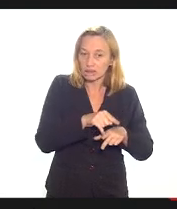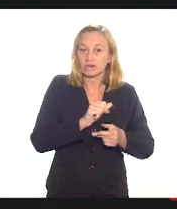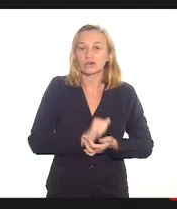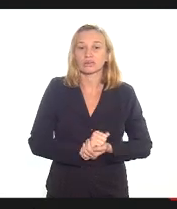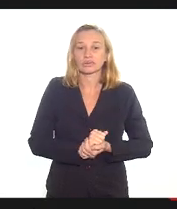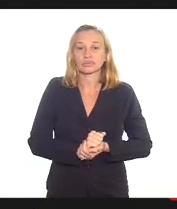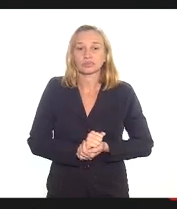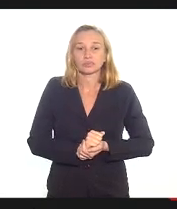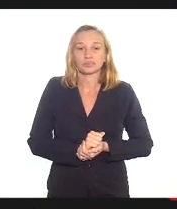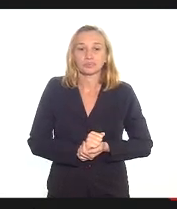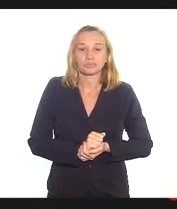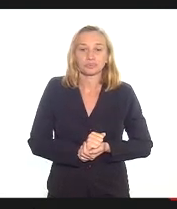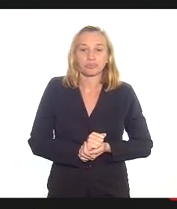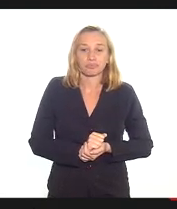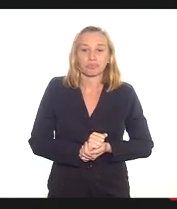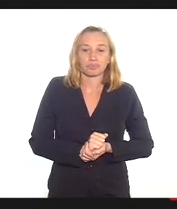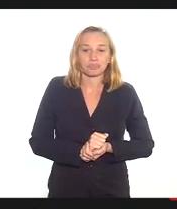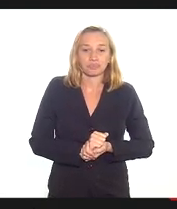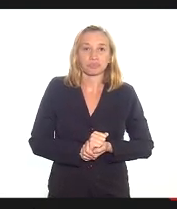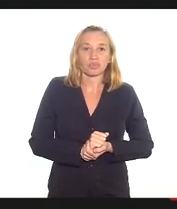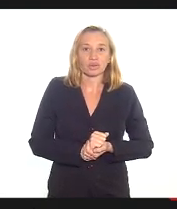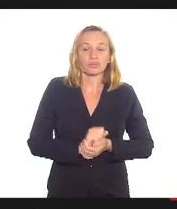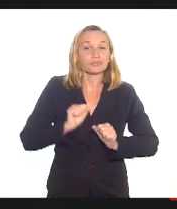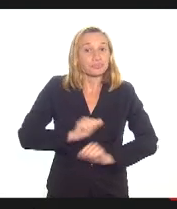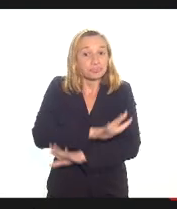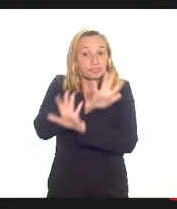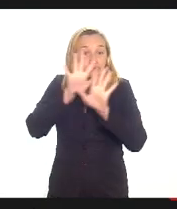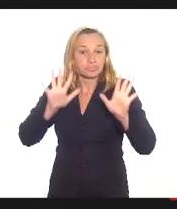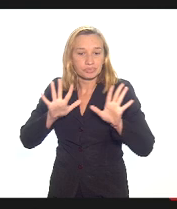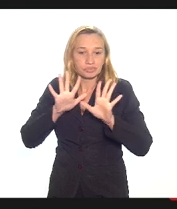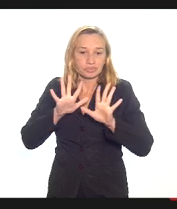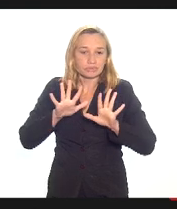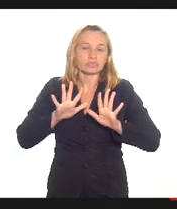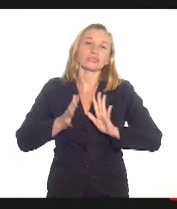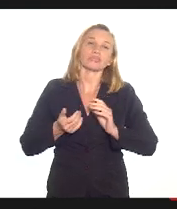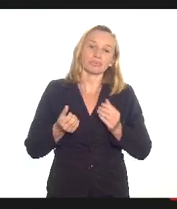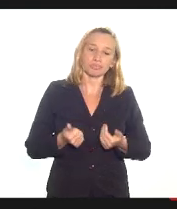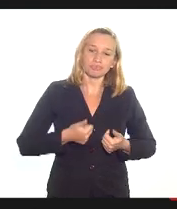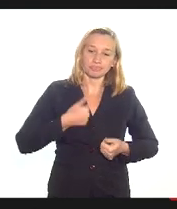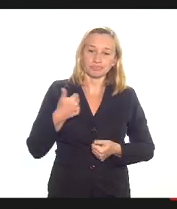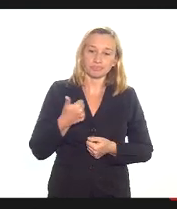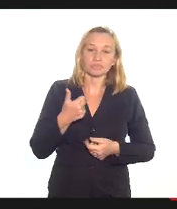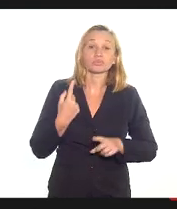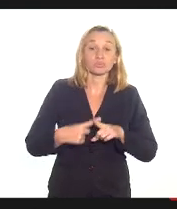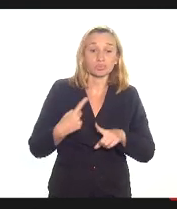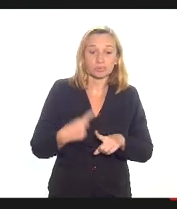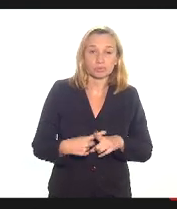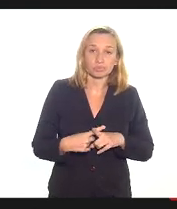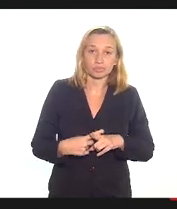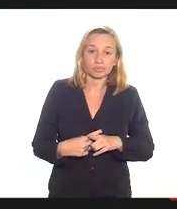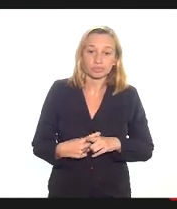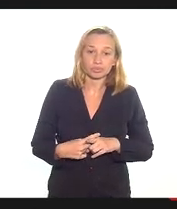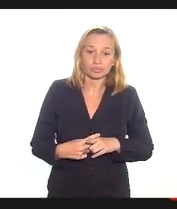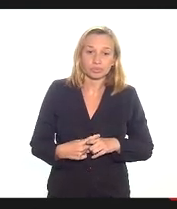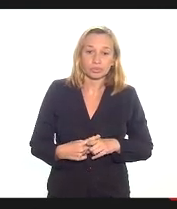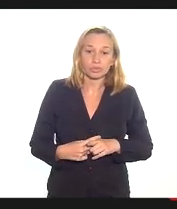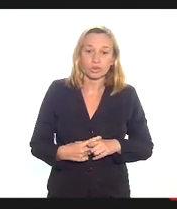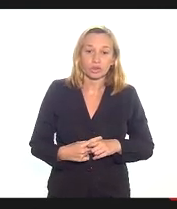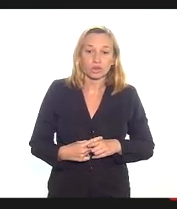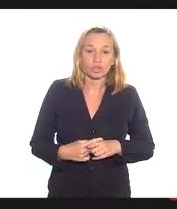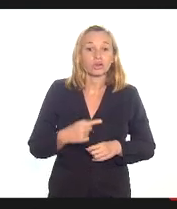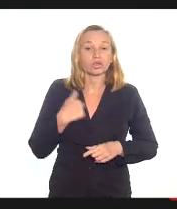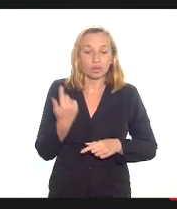torne bastante claro e transparente, porque, afinal de contas, o que nós